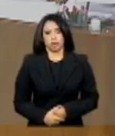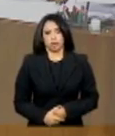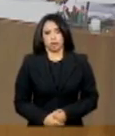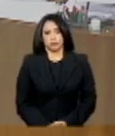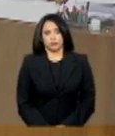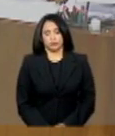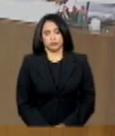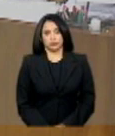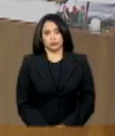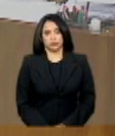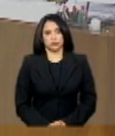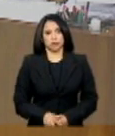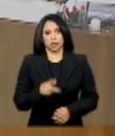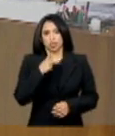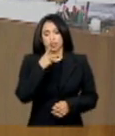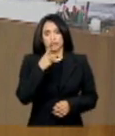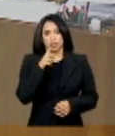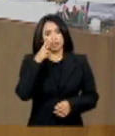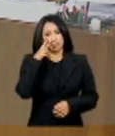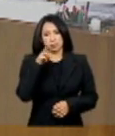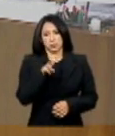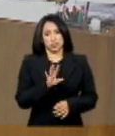só acompanhar